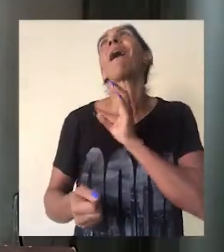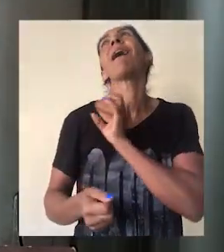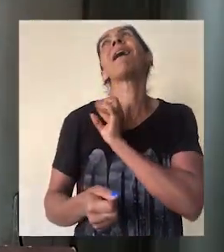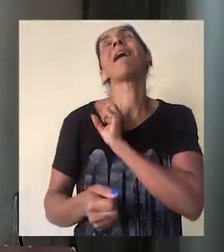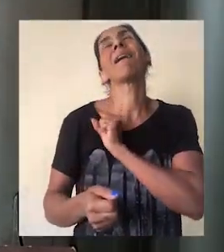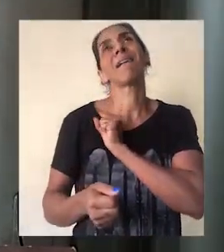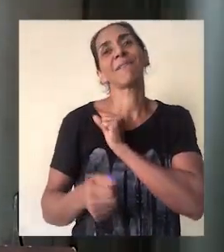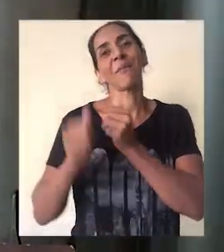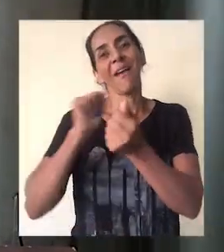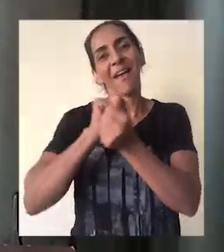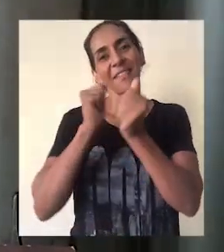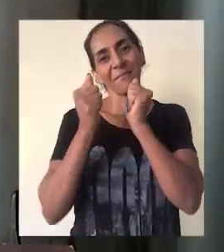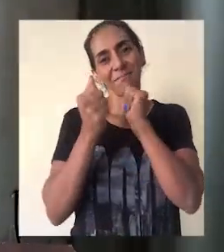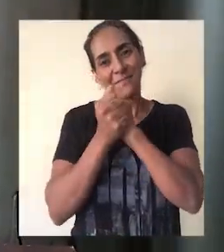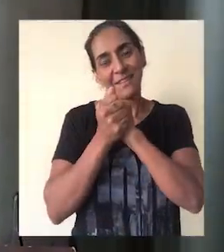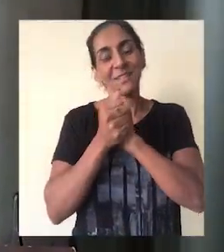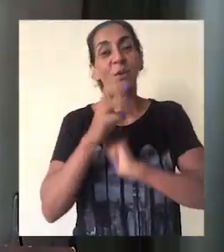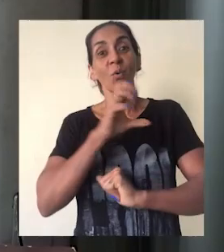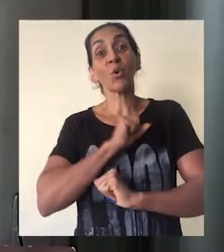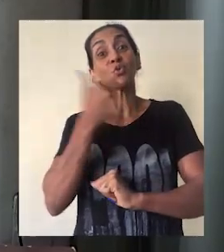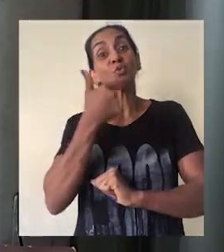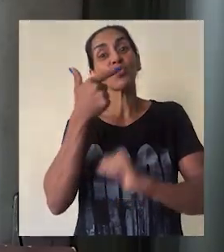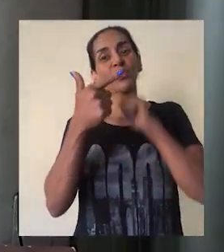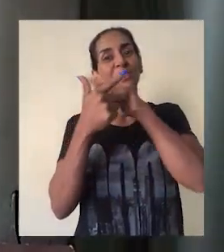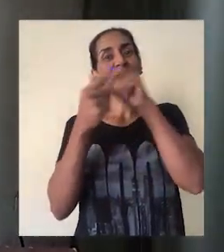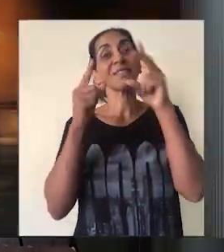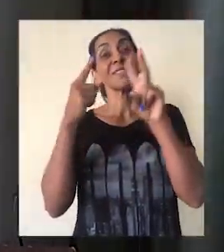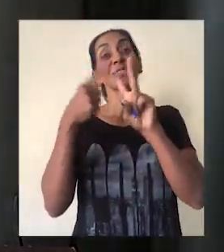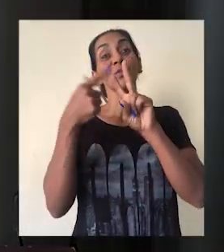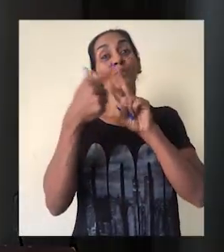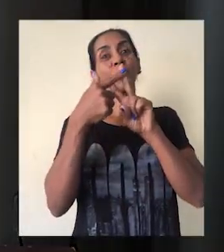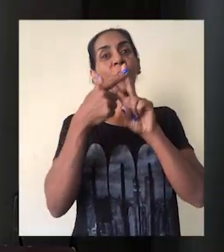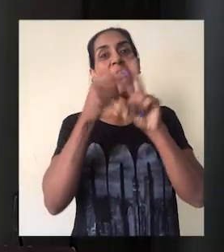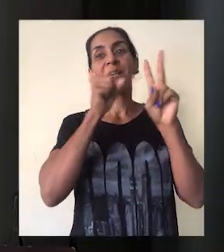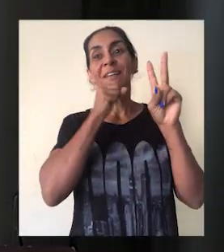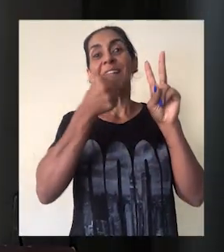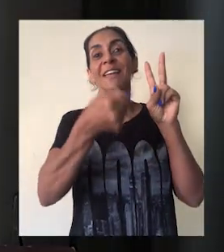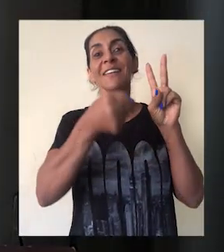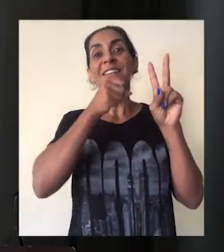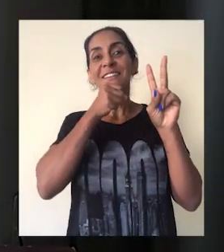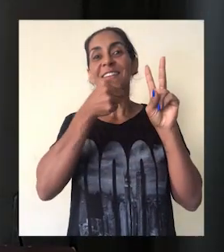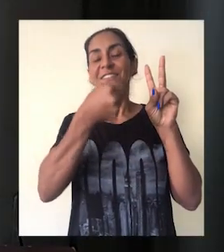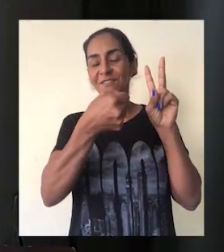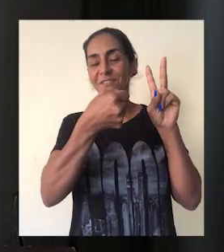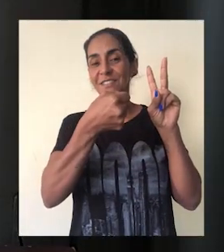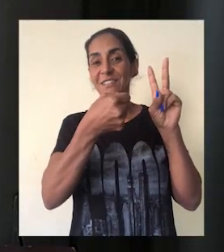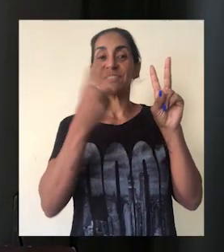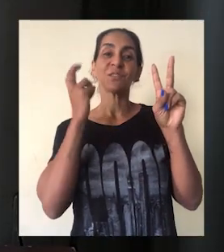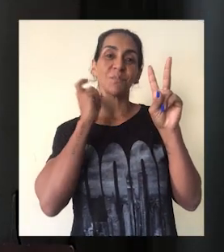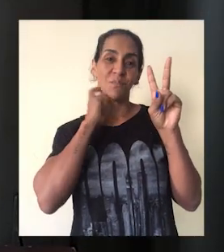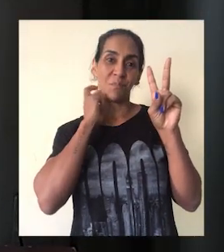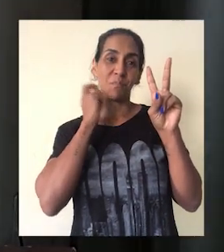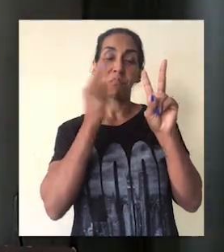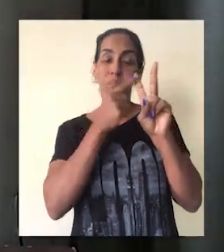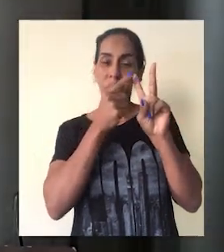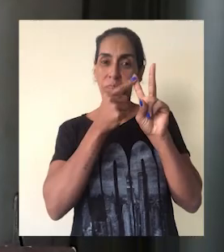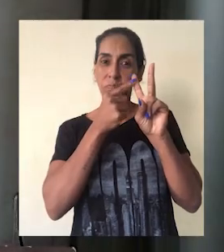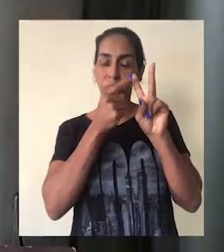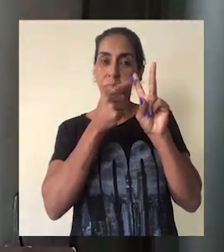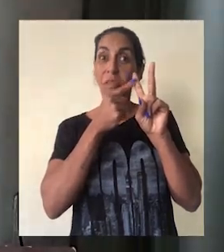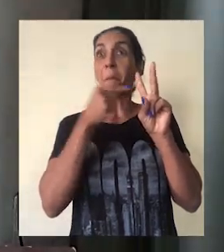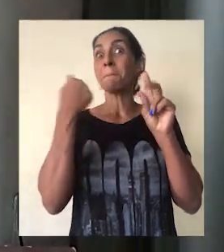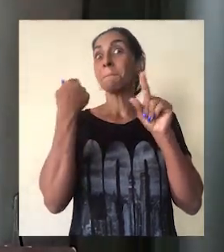gosto, não, é a segunda adaptação que eu mais gosto. É Entrevista com o Vampiro, que eu assisto desde a adolescência, sou apaixonada